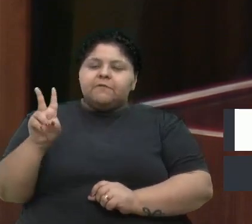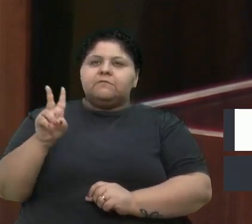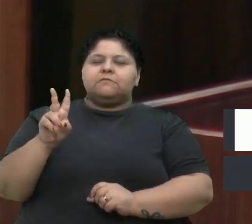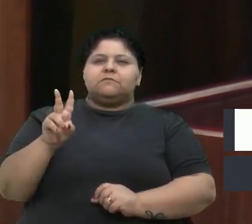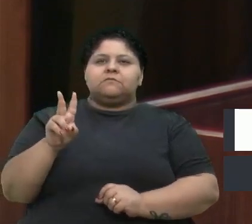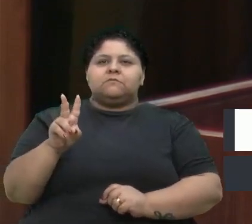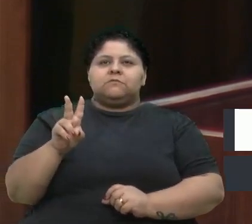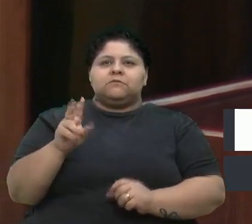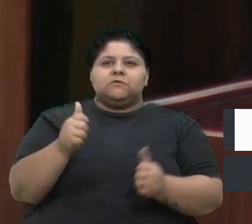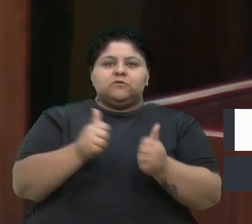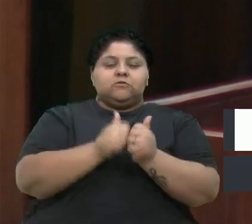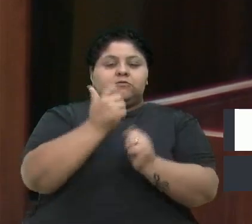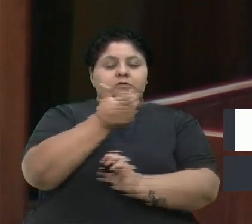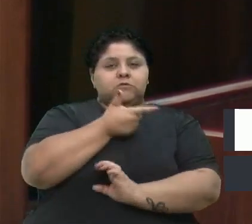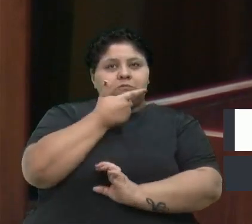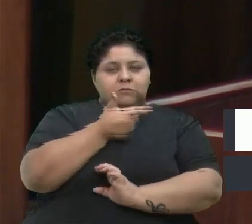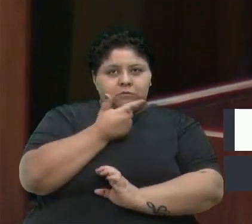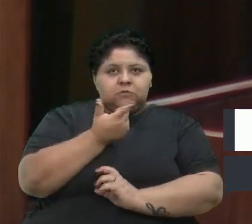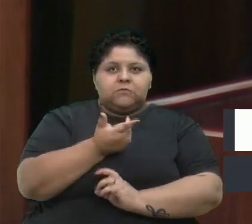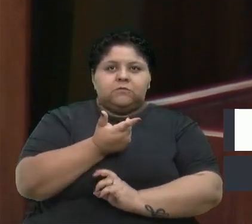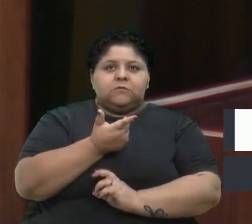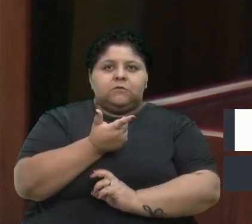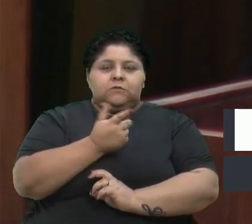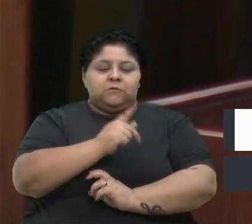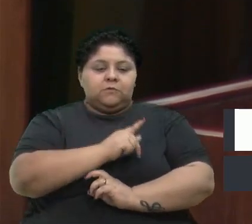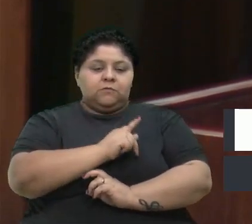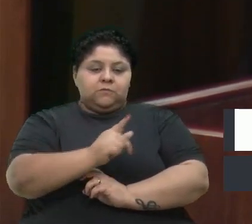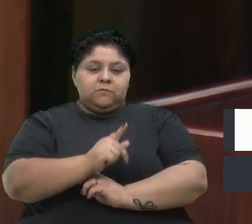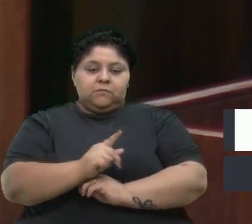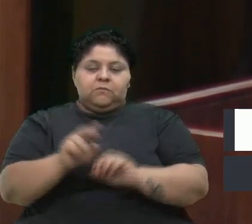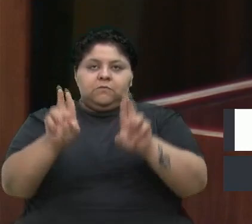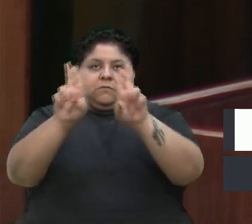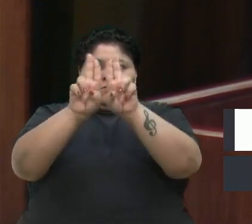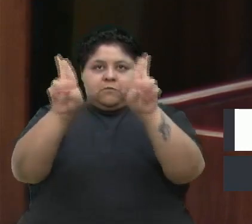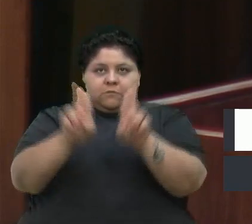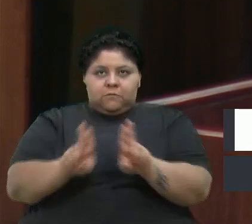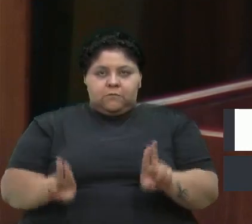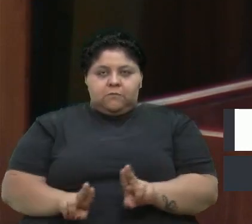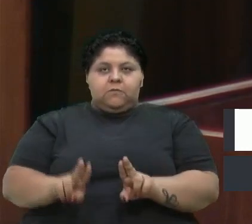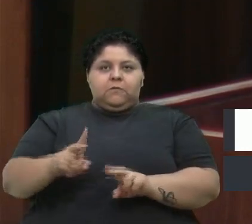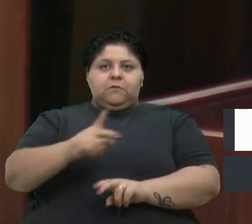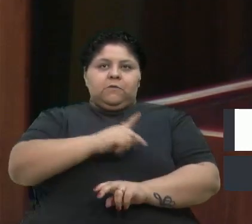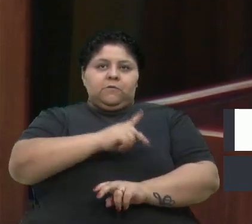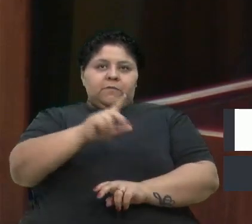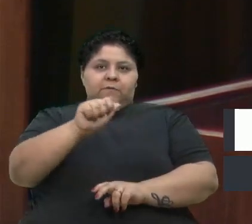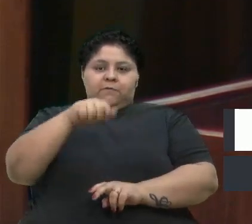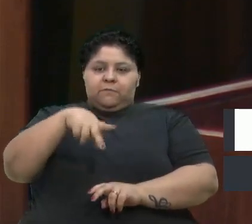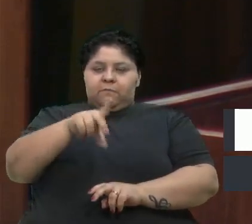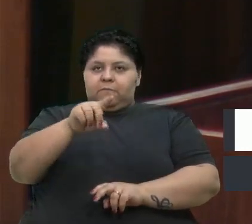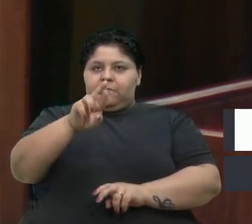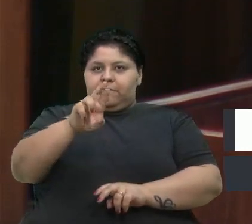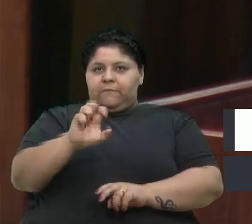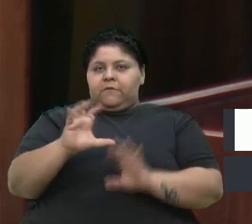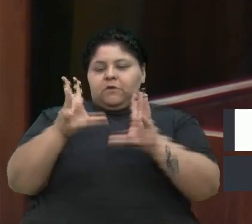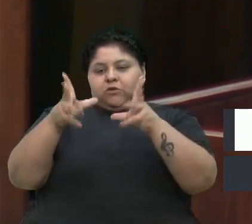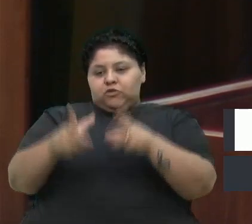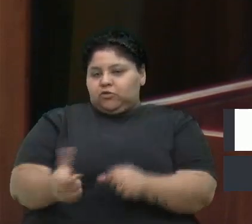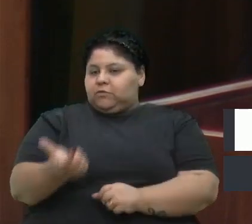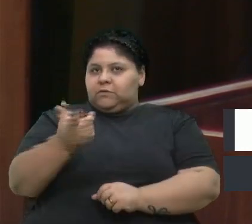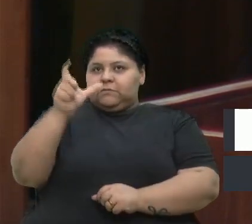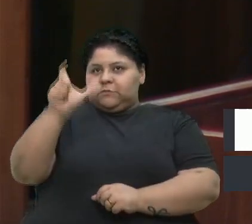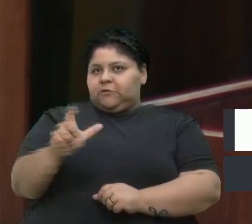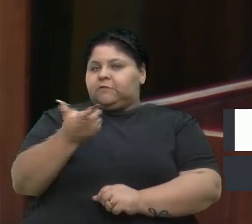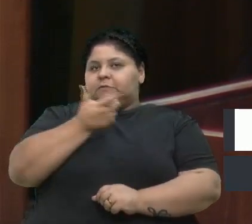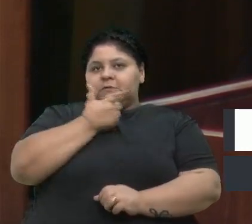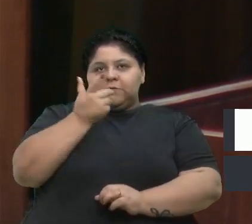através das falas do presidente da Unimed, o André Leite, e de todas as pessoas que se manifestaram,